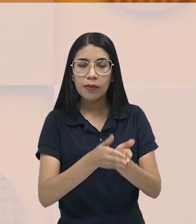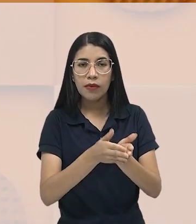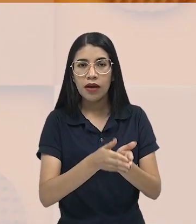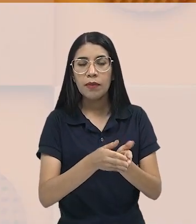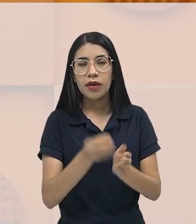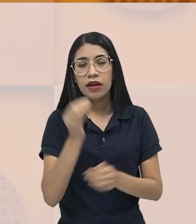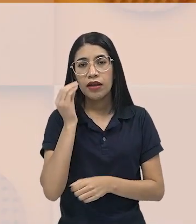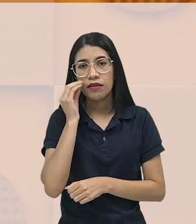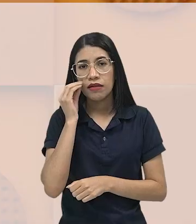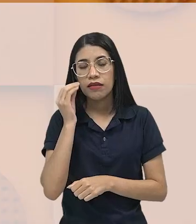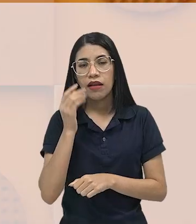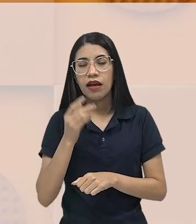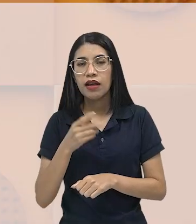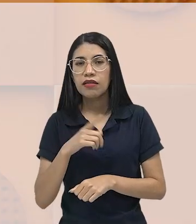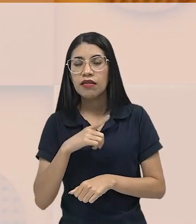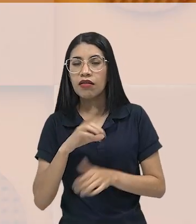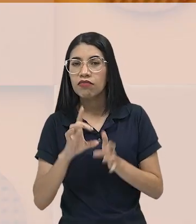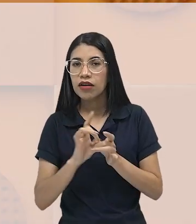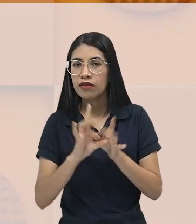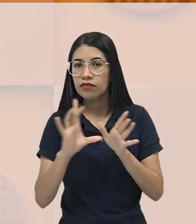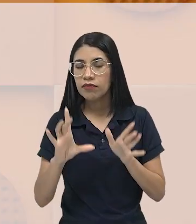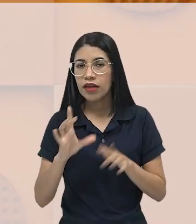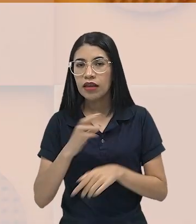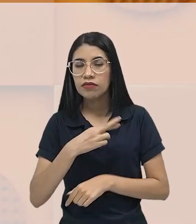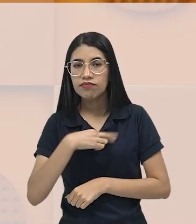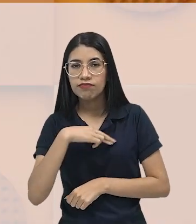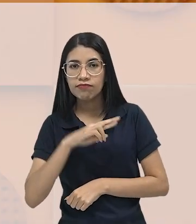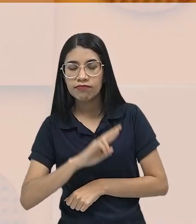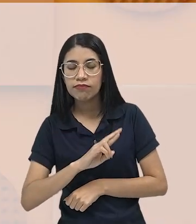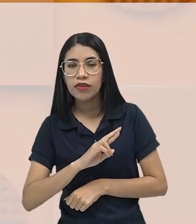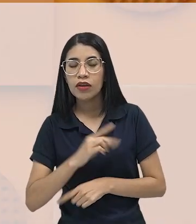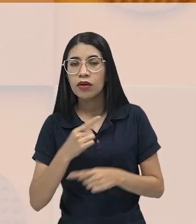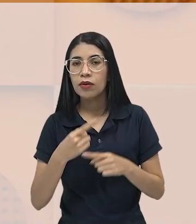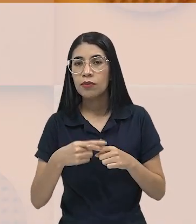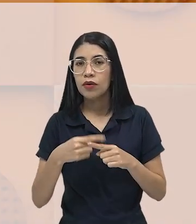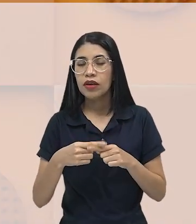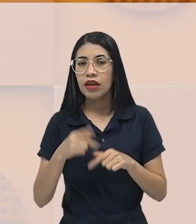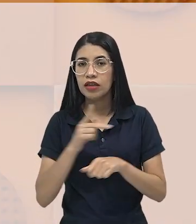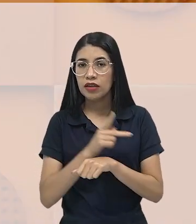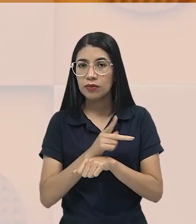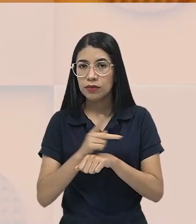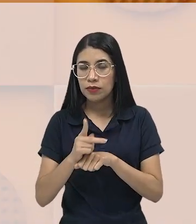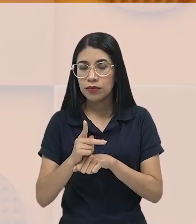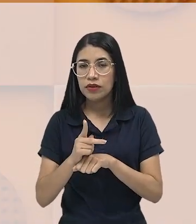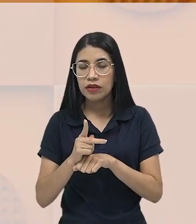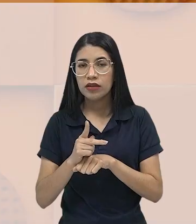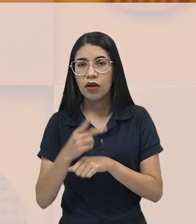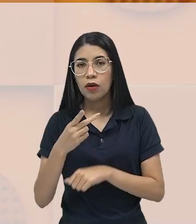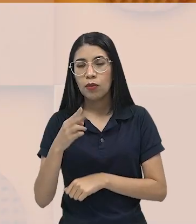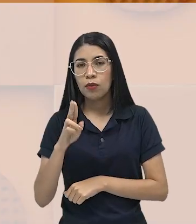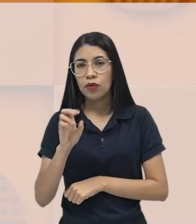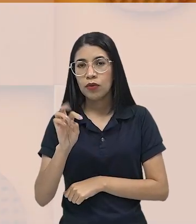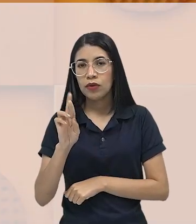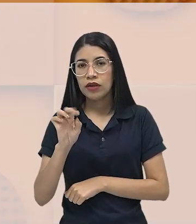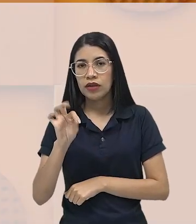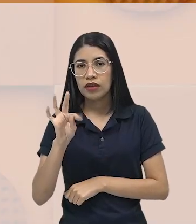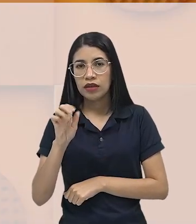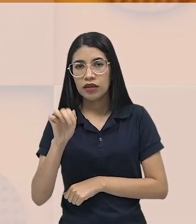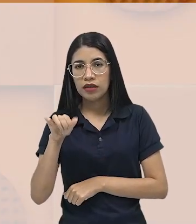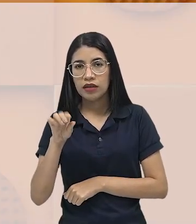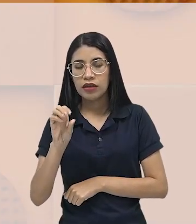uma busca de uma liberdade religiosa, né? Por quê? Porque eles eram puritanos. Puritanos era o nome que se dava